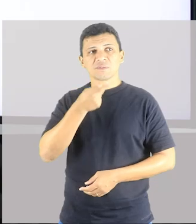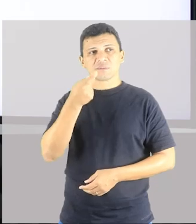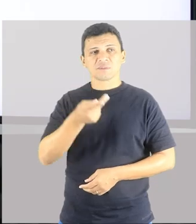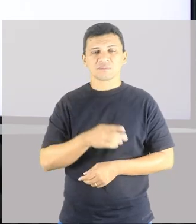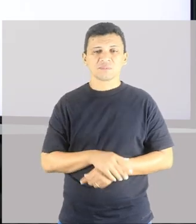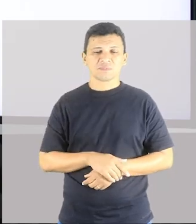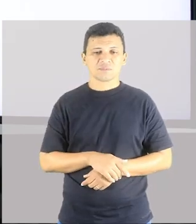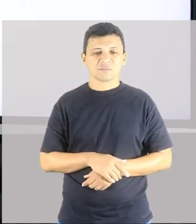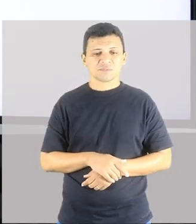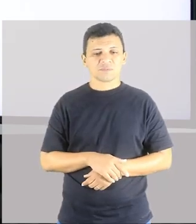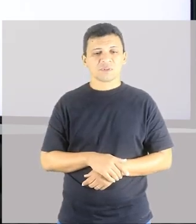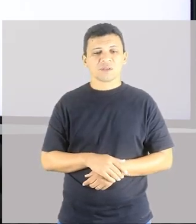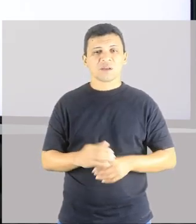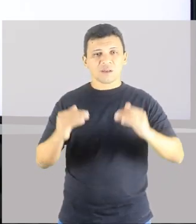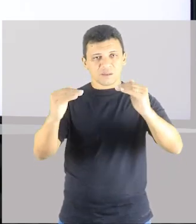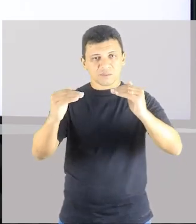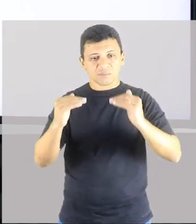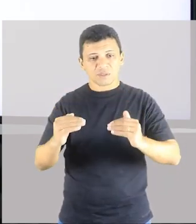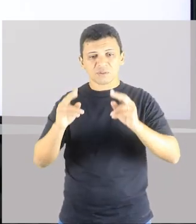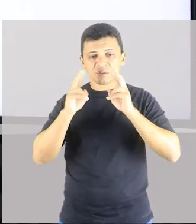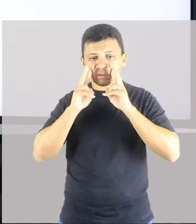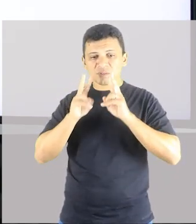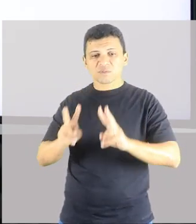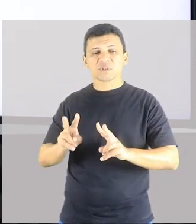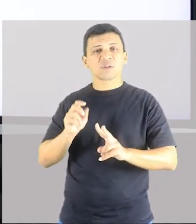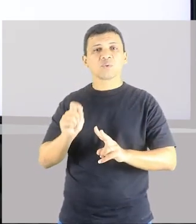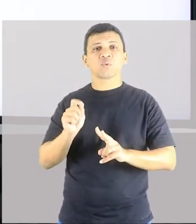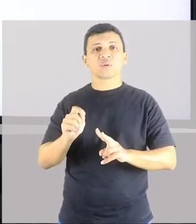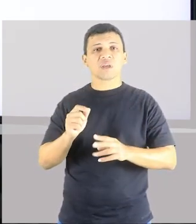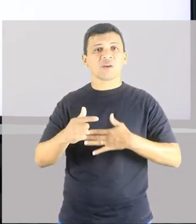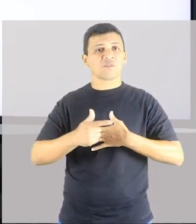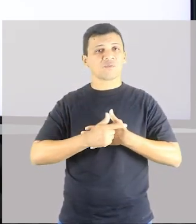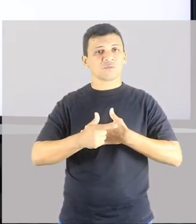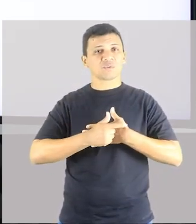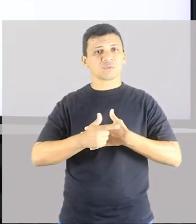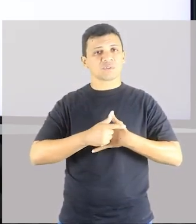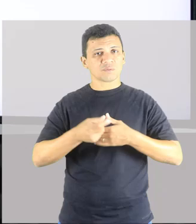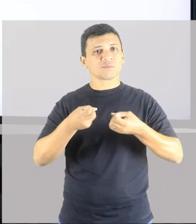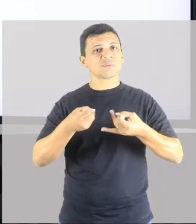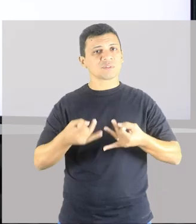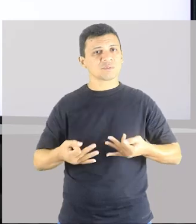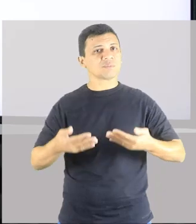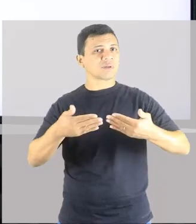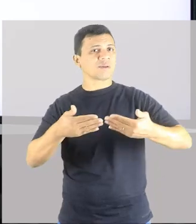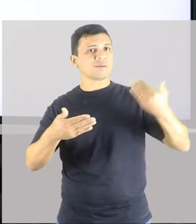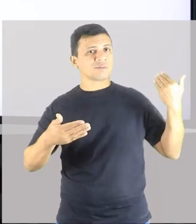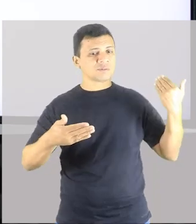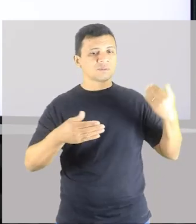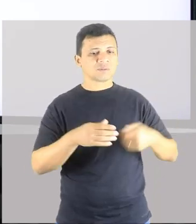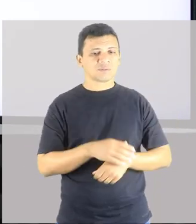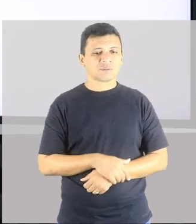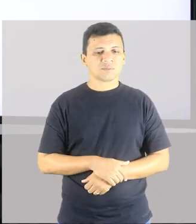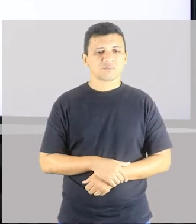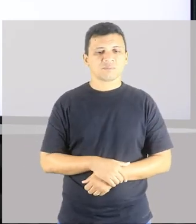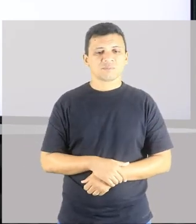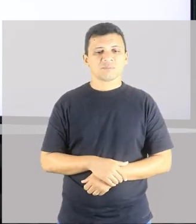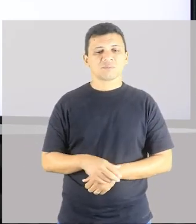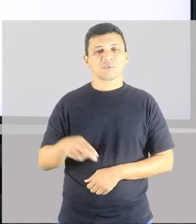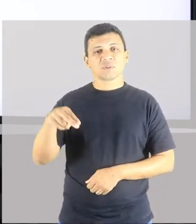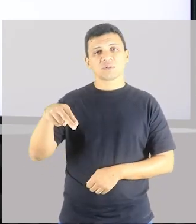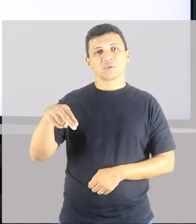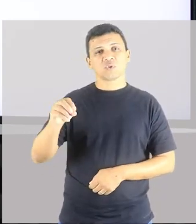E embaixo eu começo a ver aquelas funções que eu citei antes. Então, por exemplo, noun. Quer dizer que